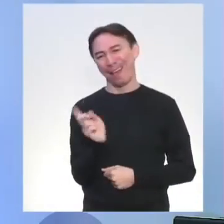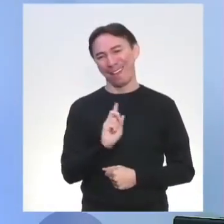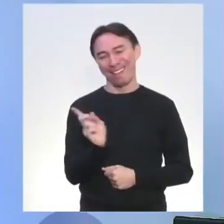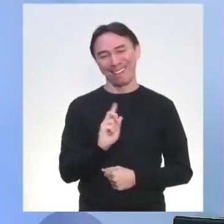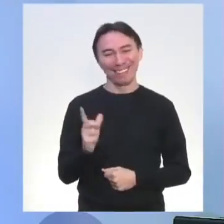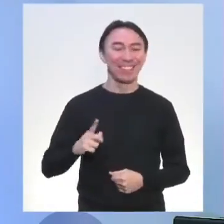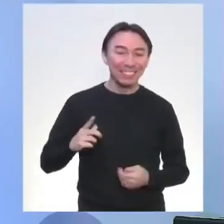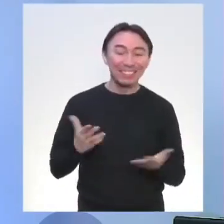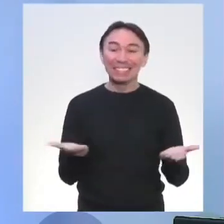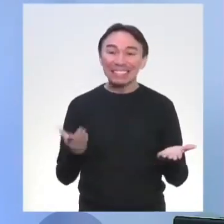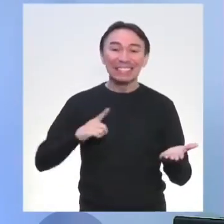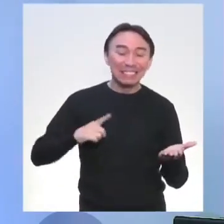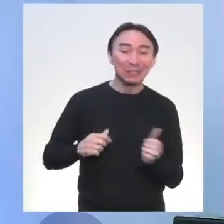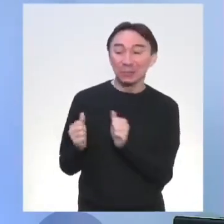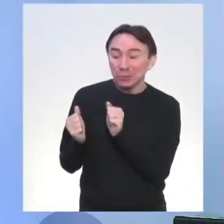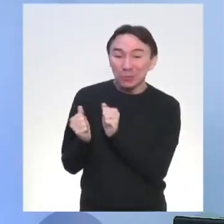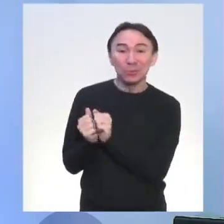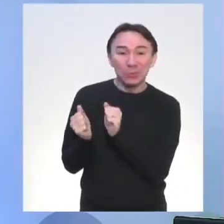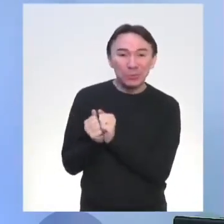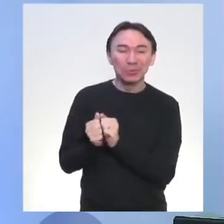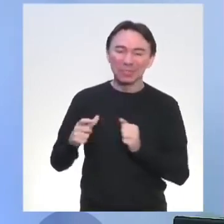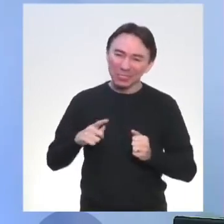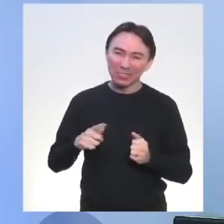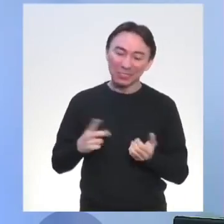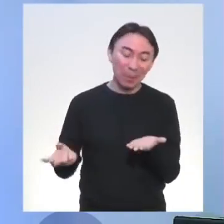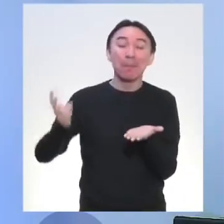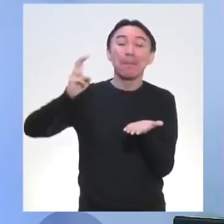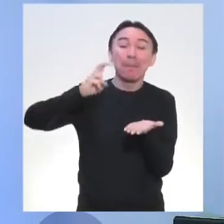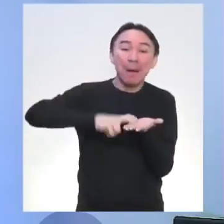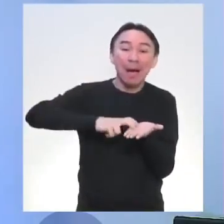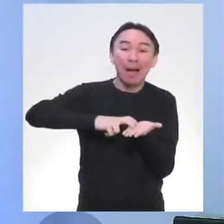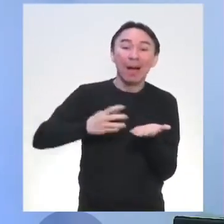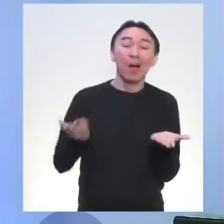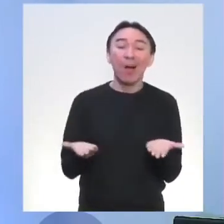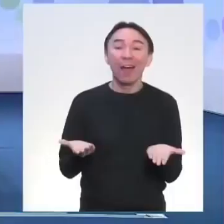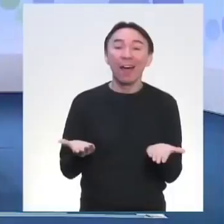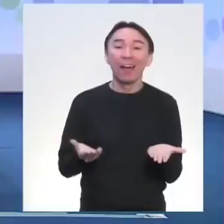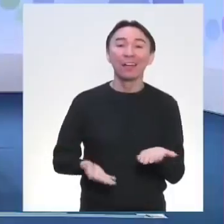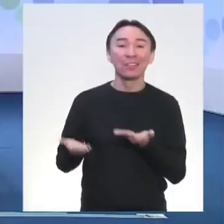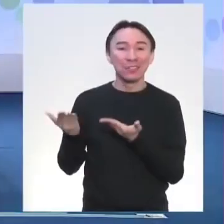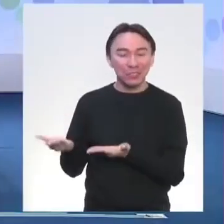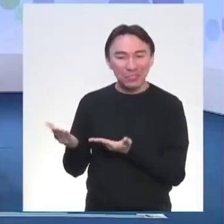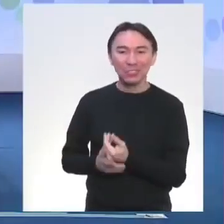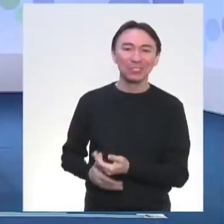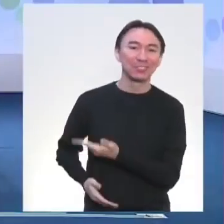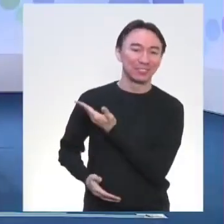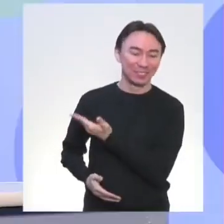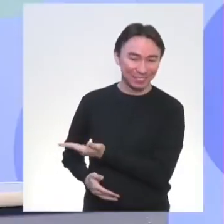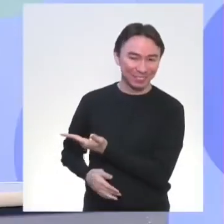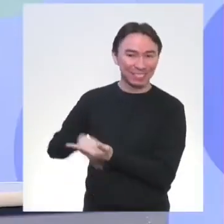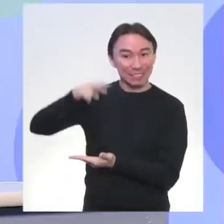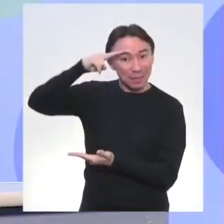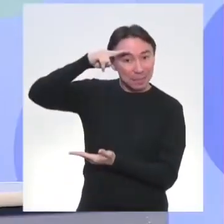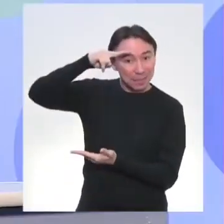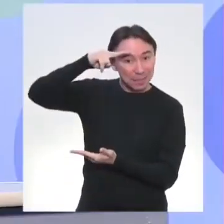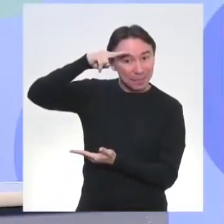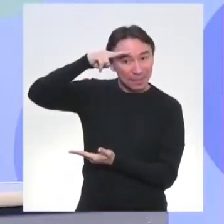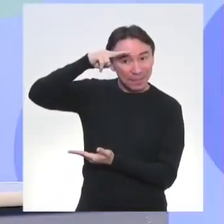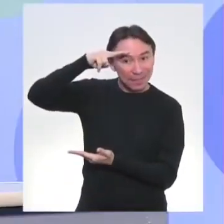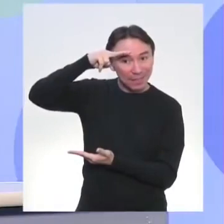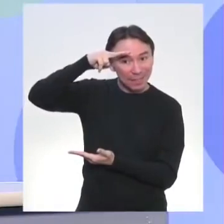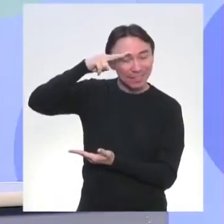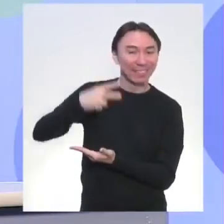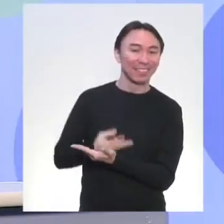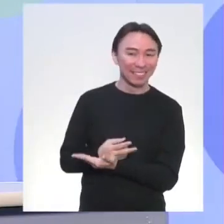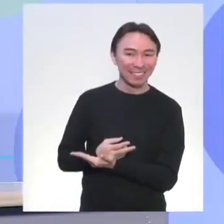hoje, trabalhar hoje, nesta manhã de outono, juntamente com ela, Viviane Leal. Bom dia, Viviane. Bom dia, Tony. Bom